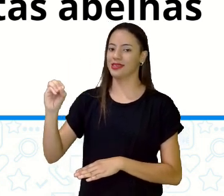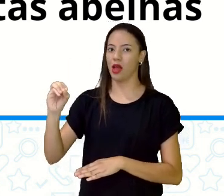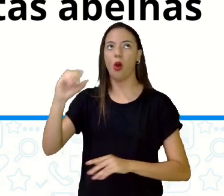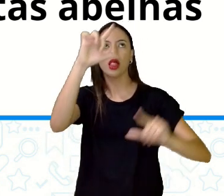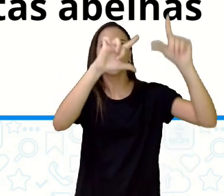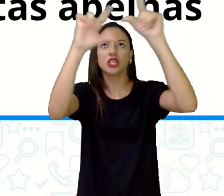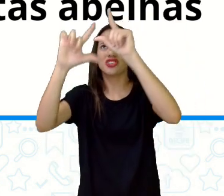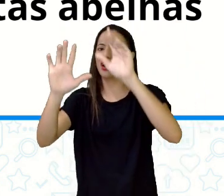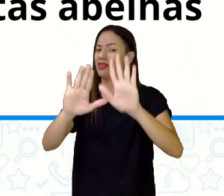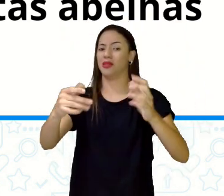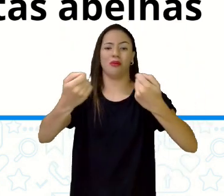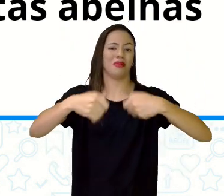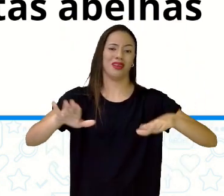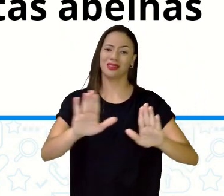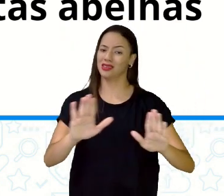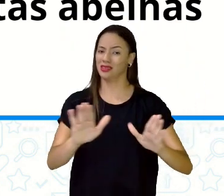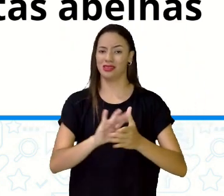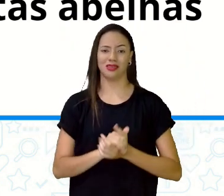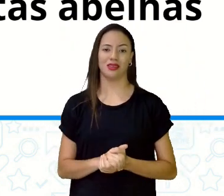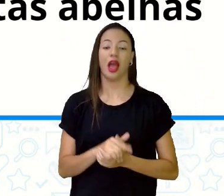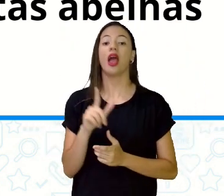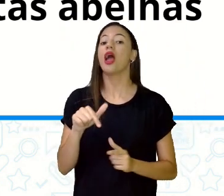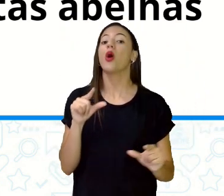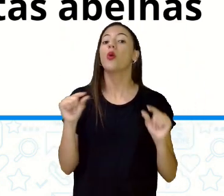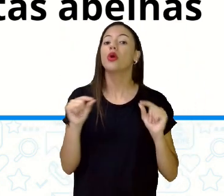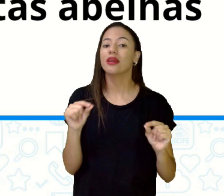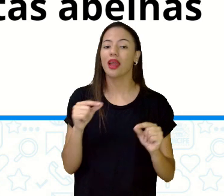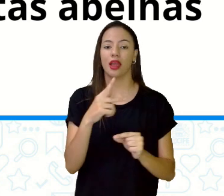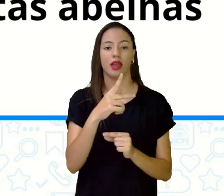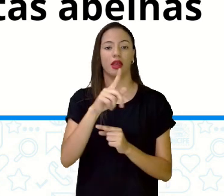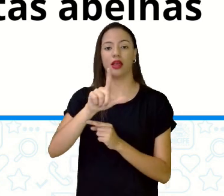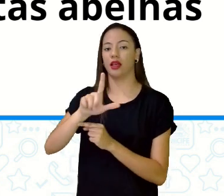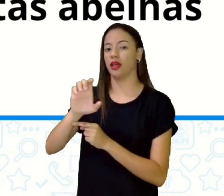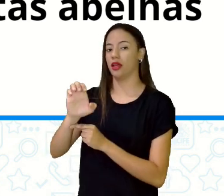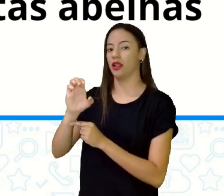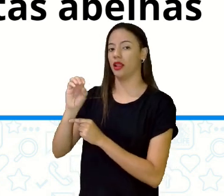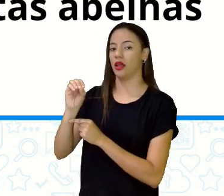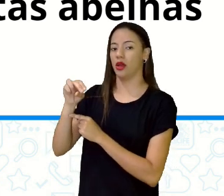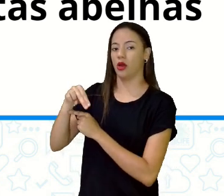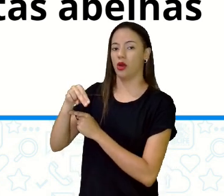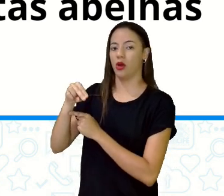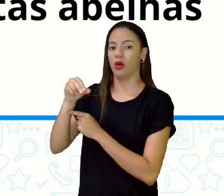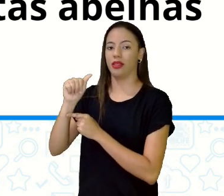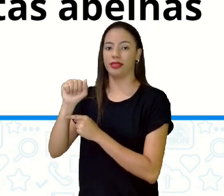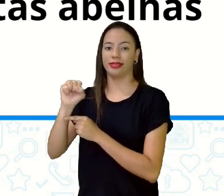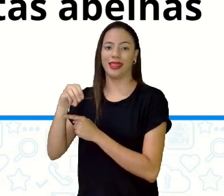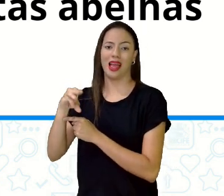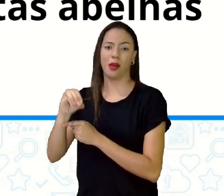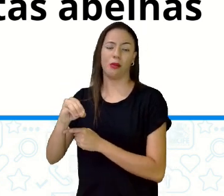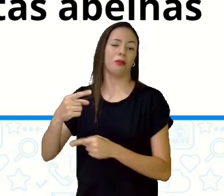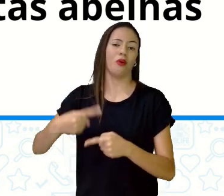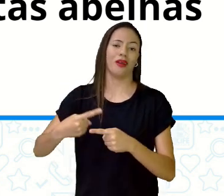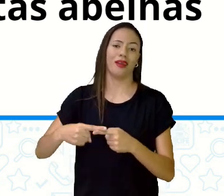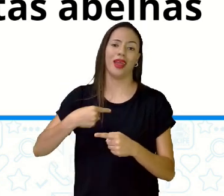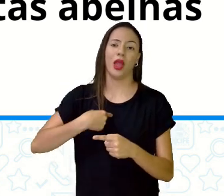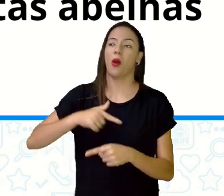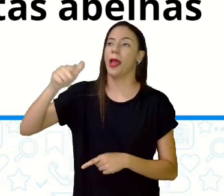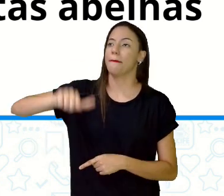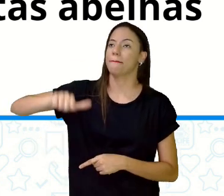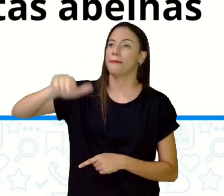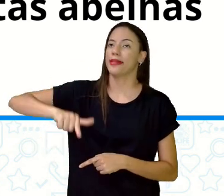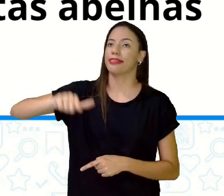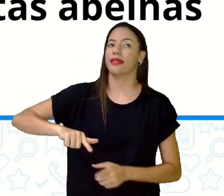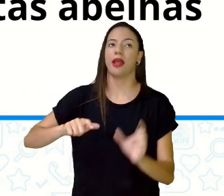falar dessa forma, aí já é um pleonasmo, certo, gente? Ou seja, é uma repetição de palavras, você